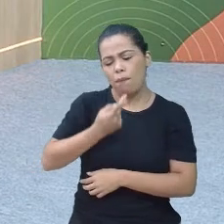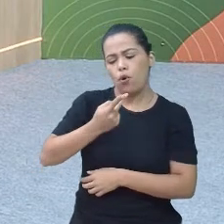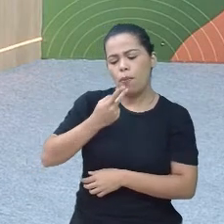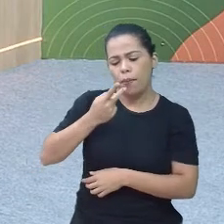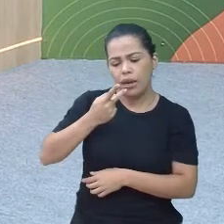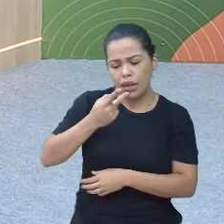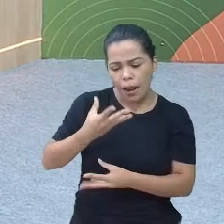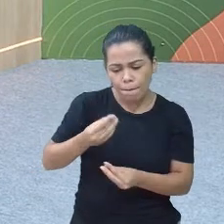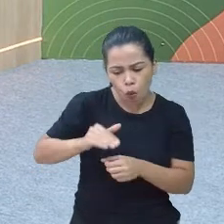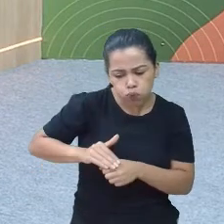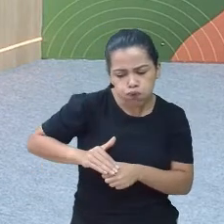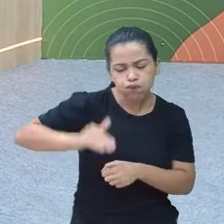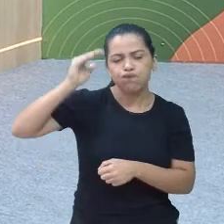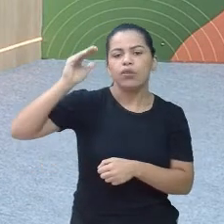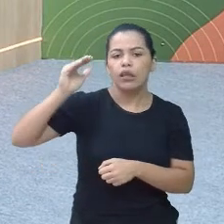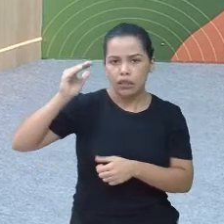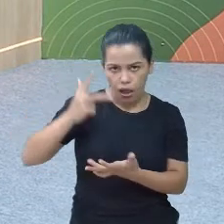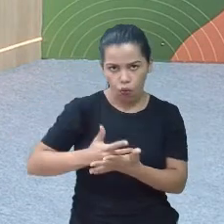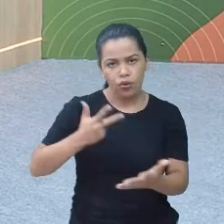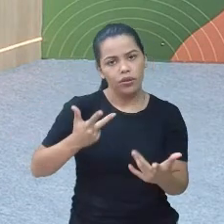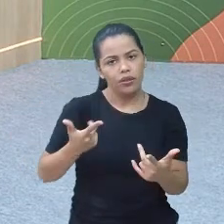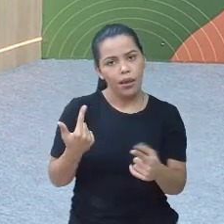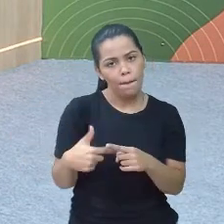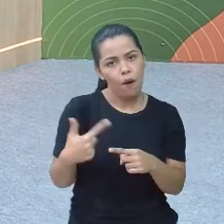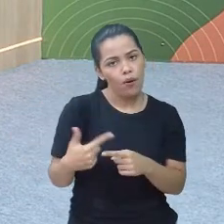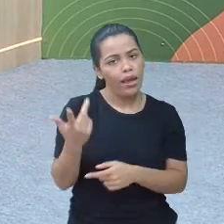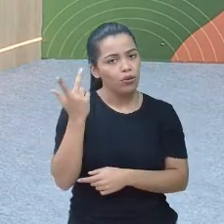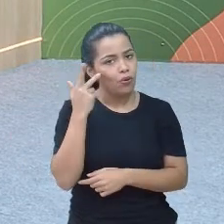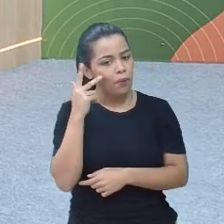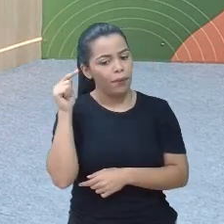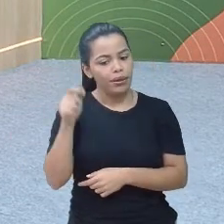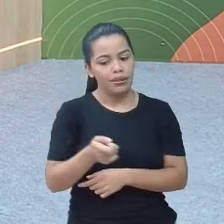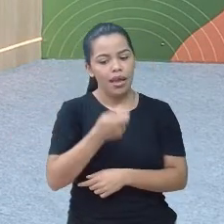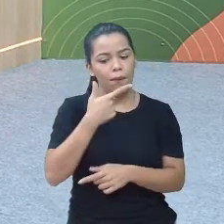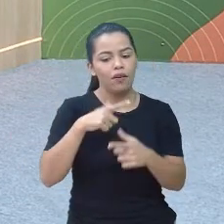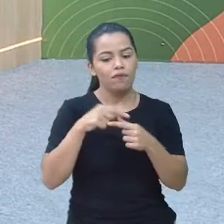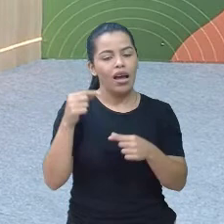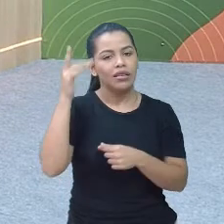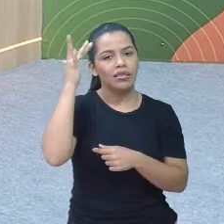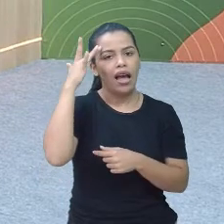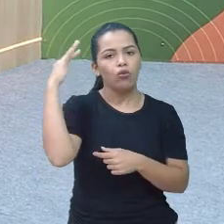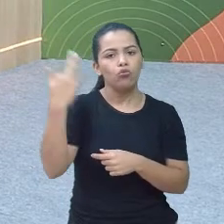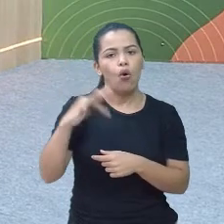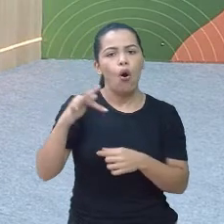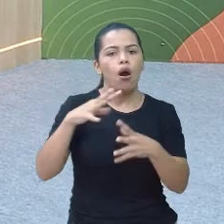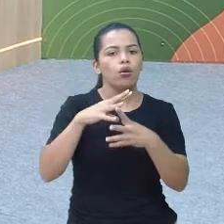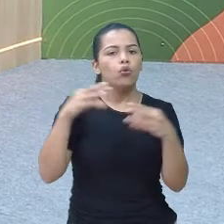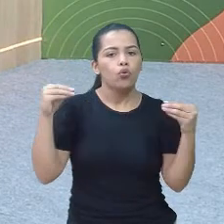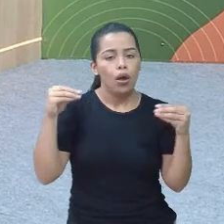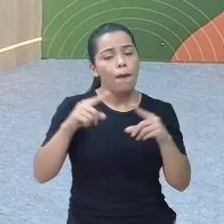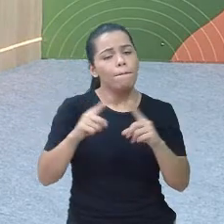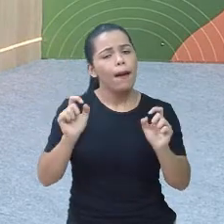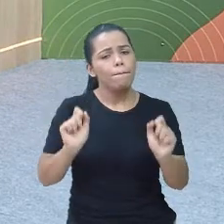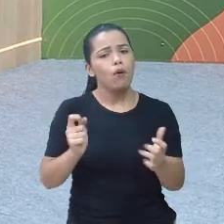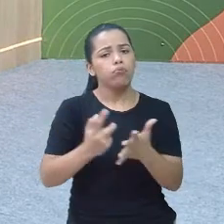isso aconteça, porque geralmente esses remédios vão fazer com que essa dor de cabeça cesse. Mas